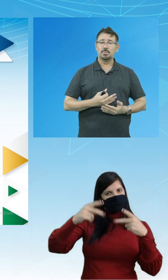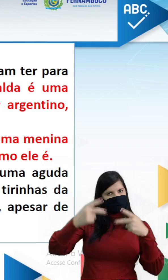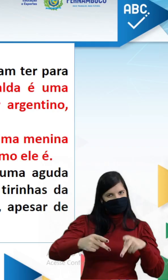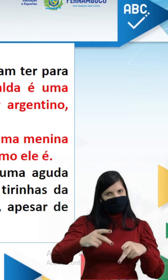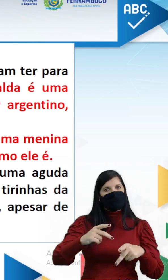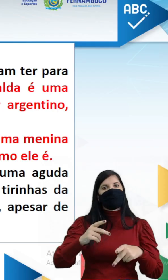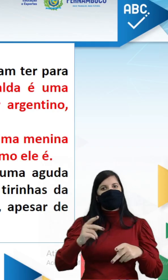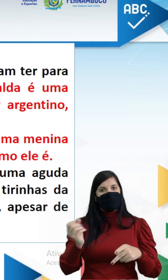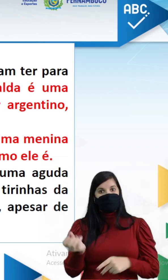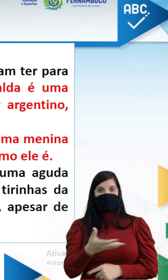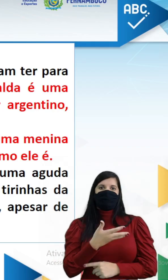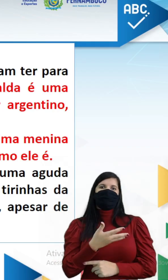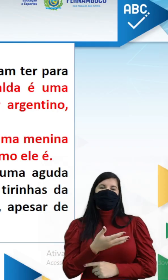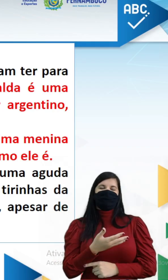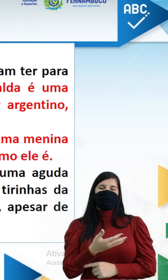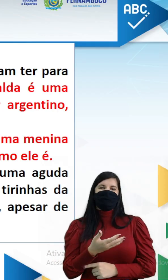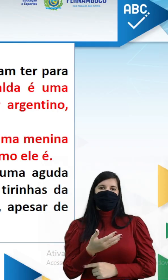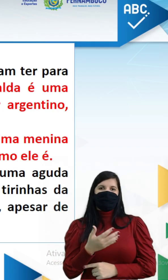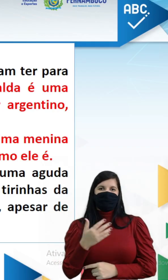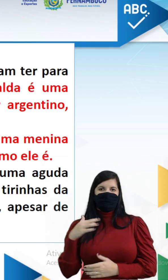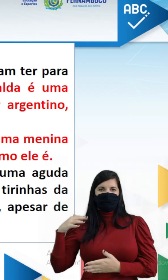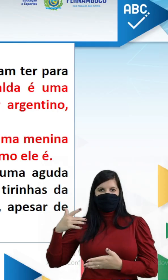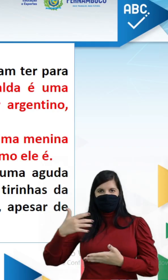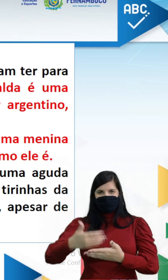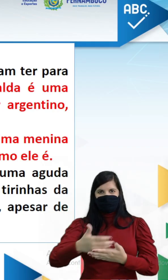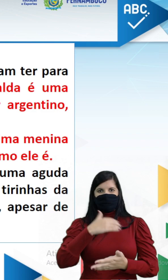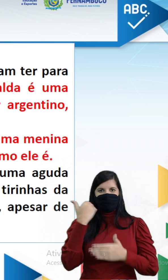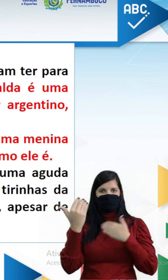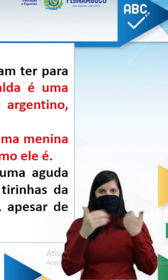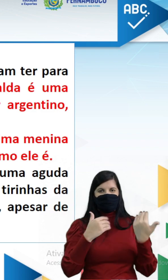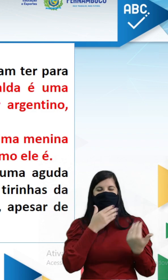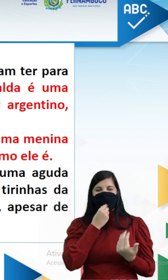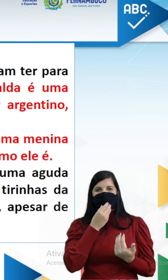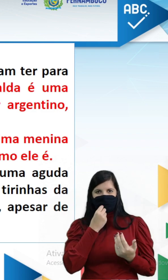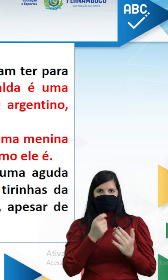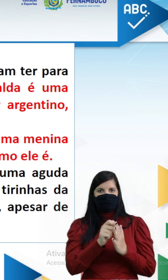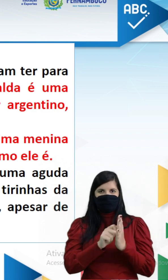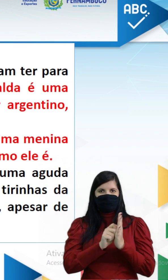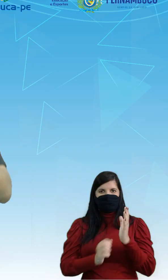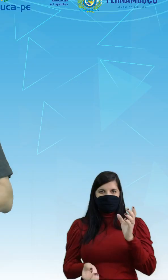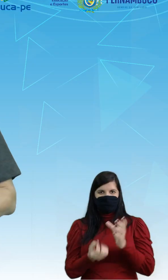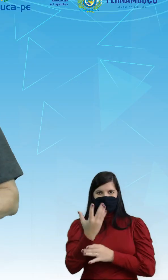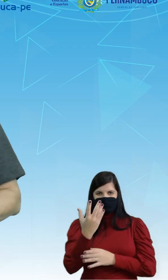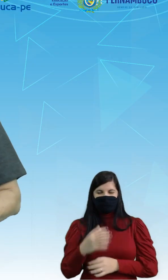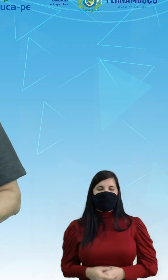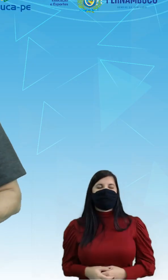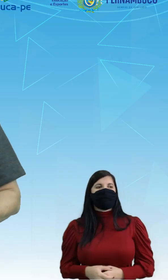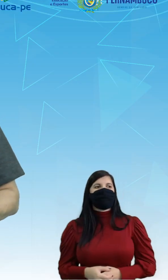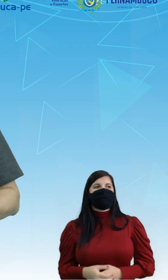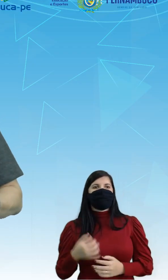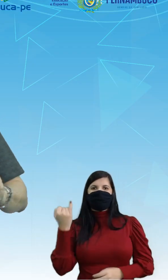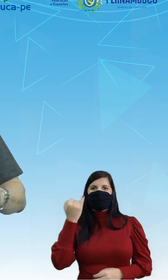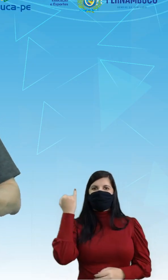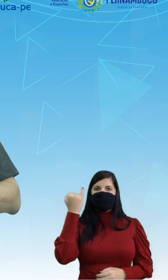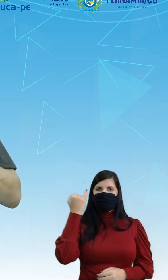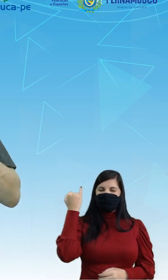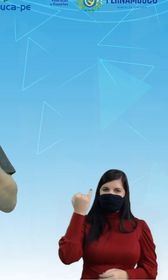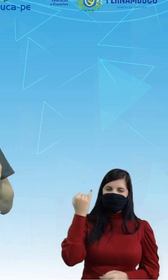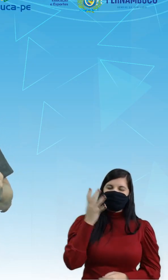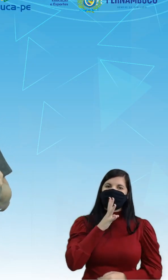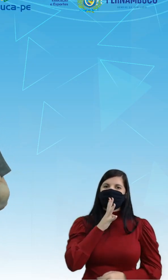continuam muito atuais, mesmo após a morte do seu autor, Quino. Então vejam só a importância